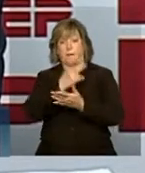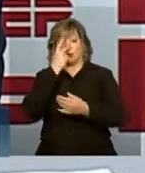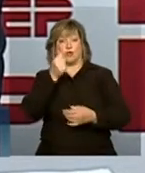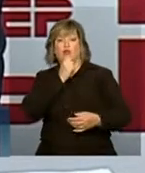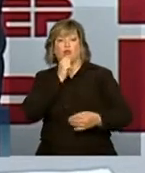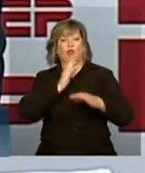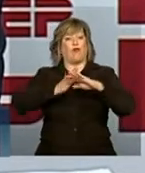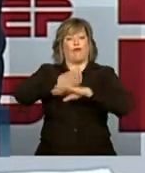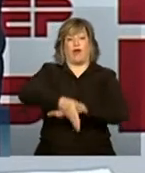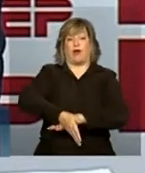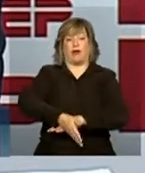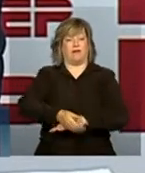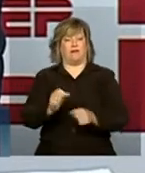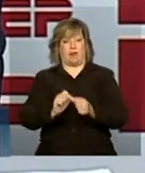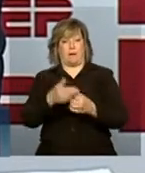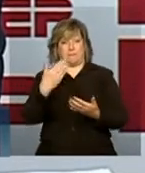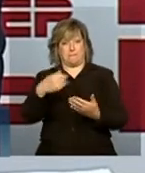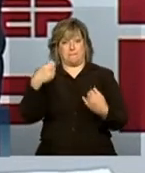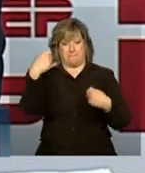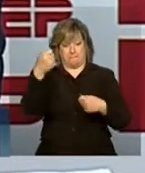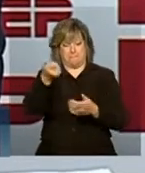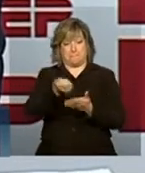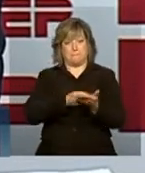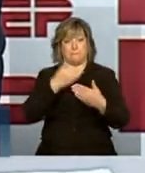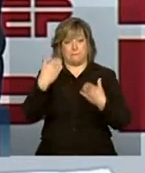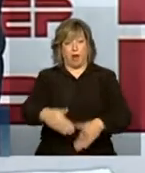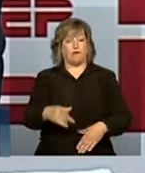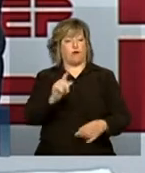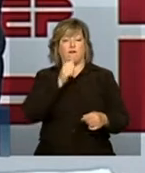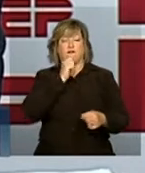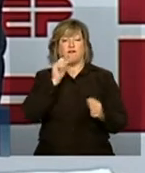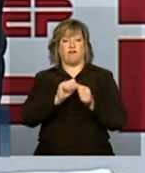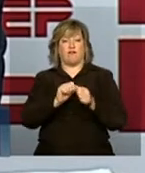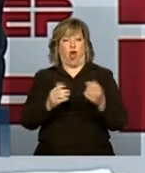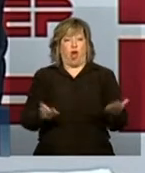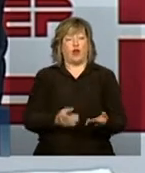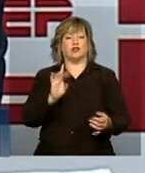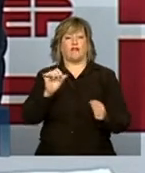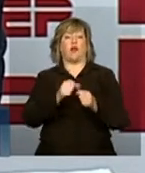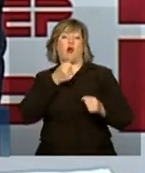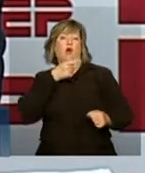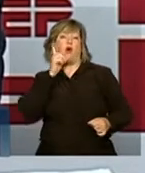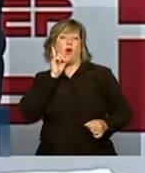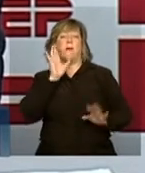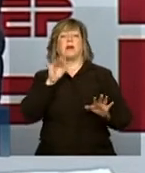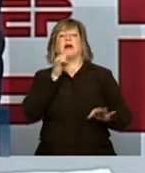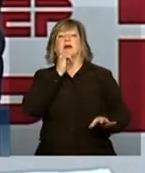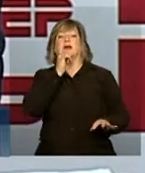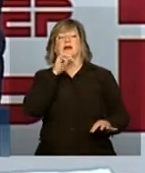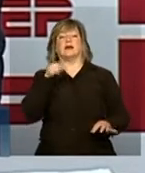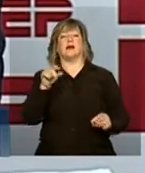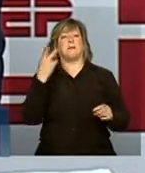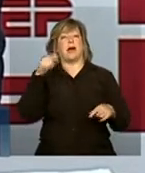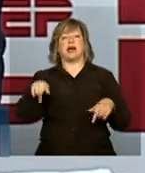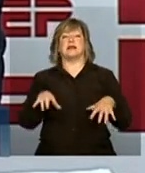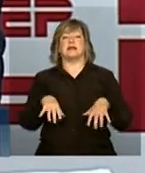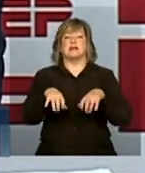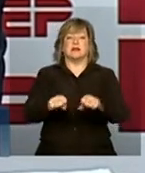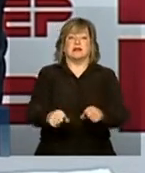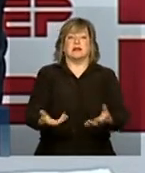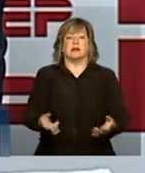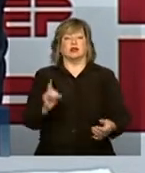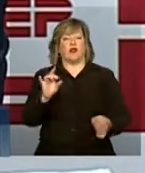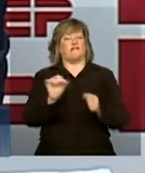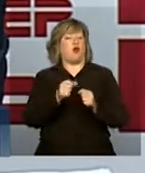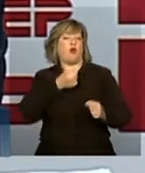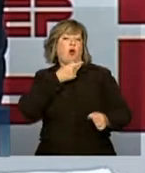o dado de hoje, mas tem gente que não fez hoje, só fez ontem, mas era, por exemplo, para certificação, portanto, só